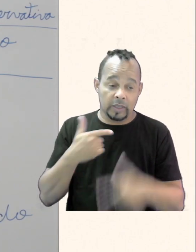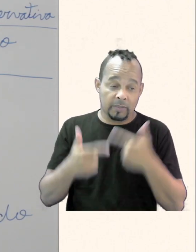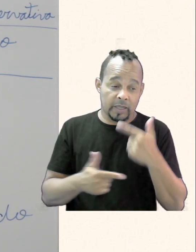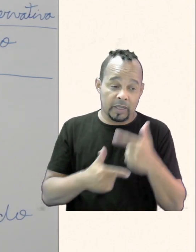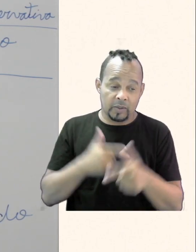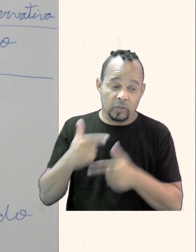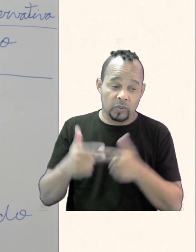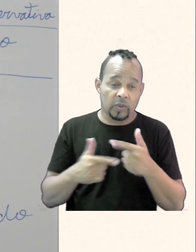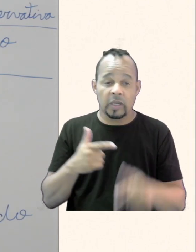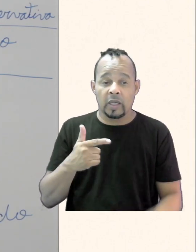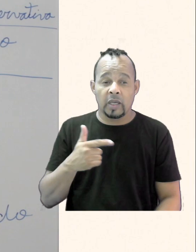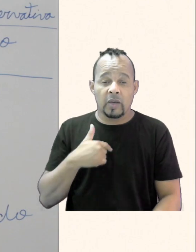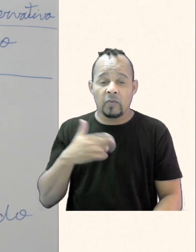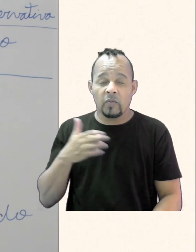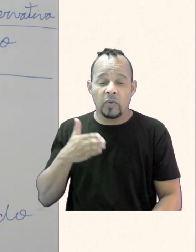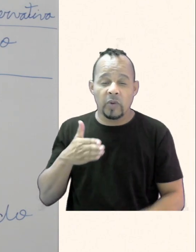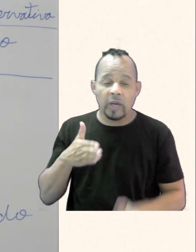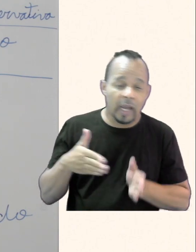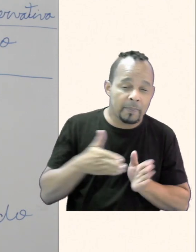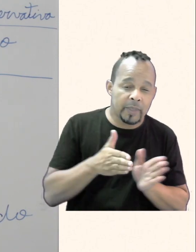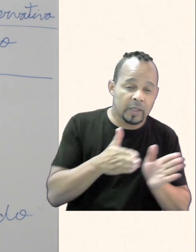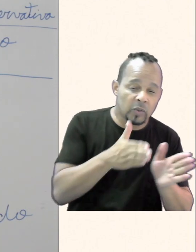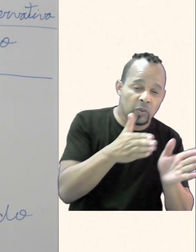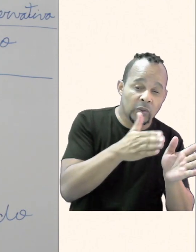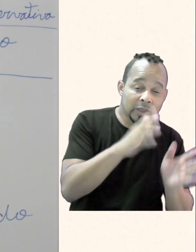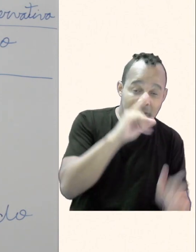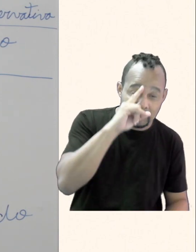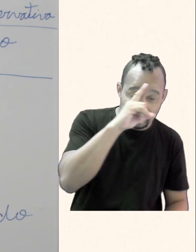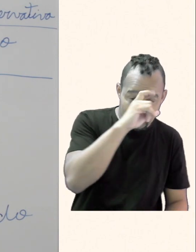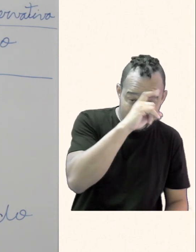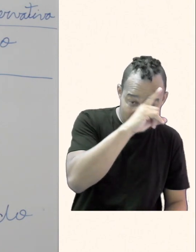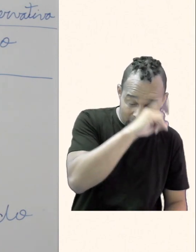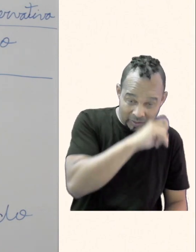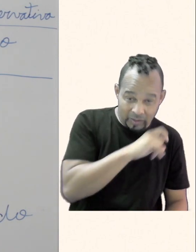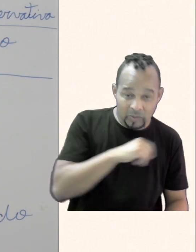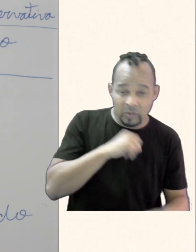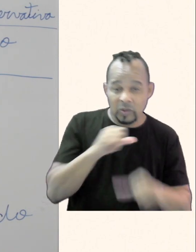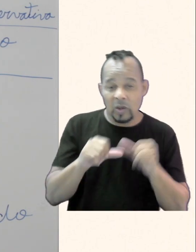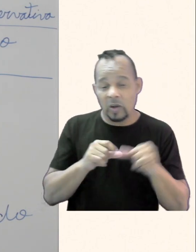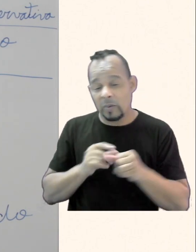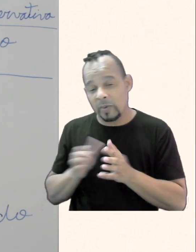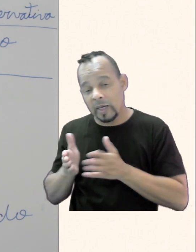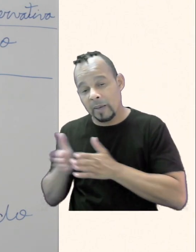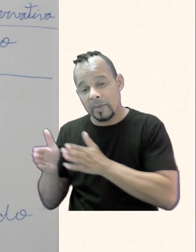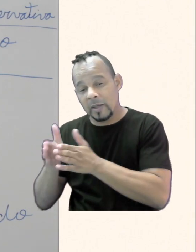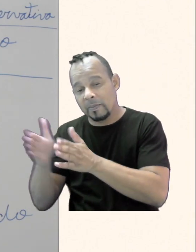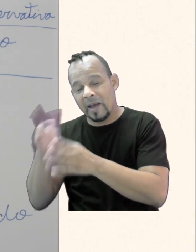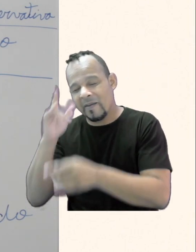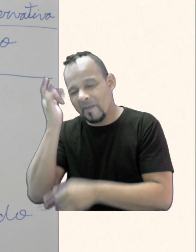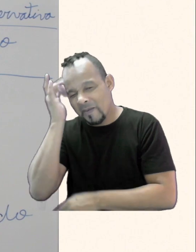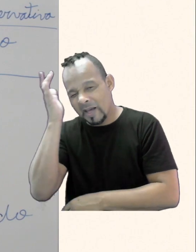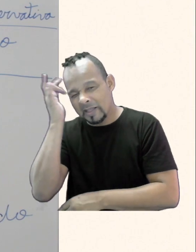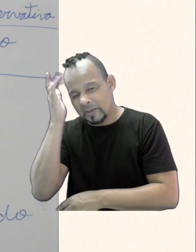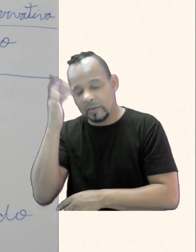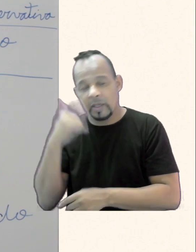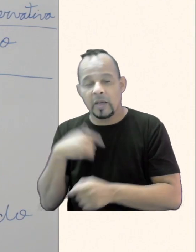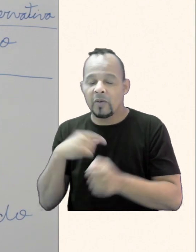longo de um caminho muito difícil, eu troco por um caminho mais fácil e faço a integral